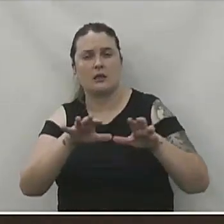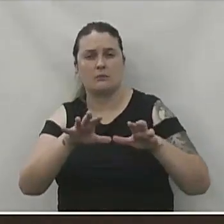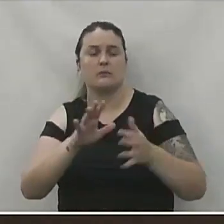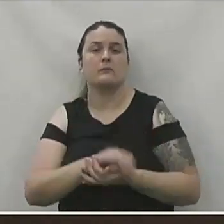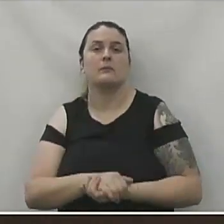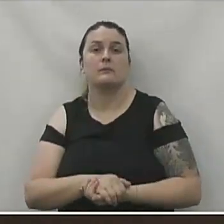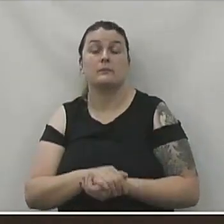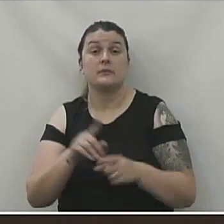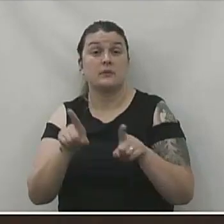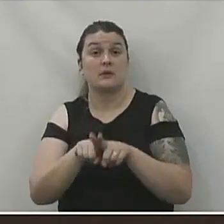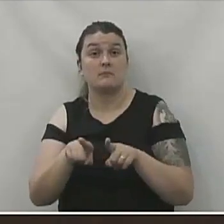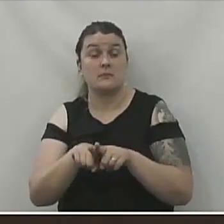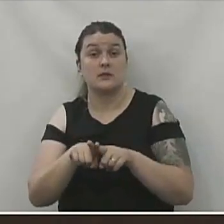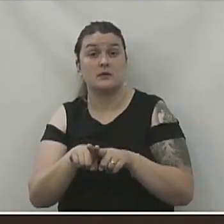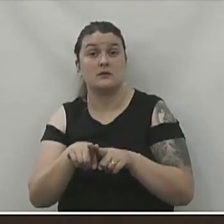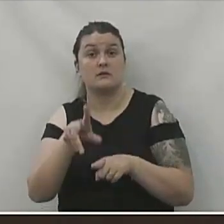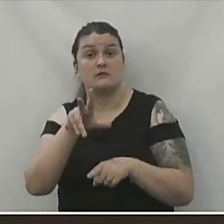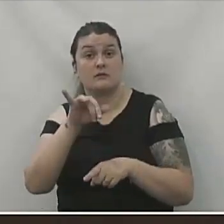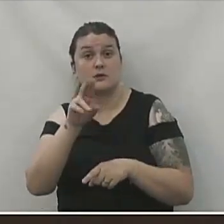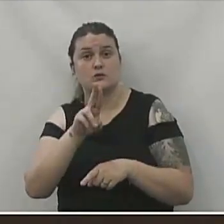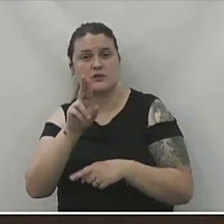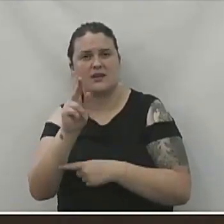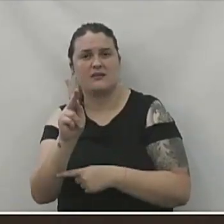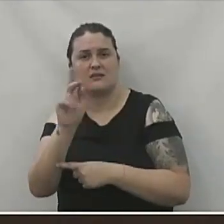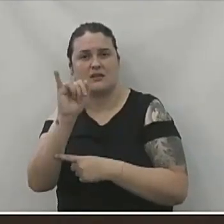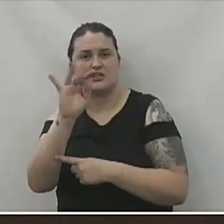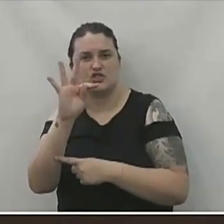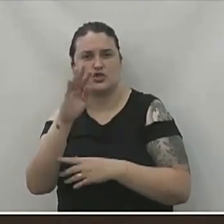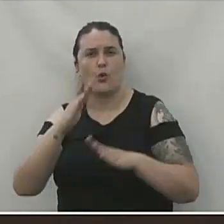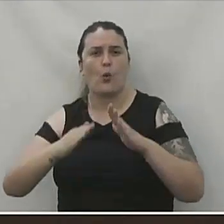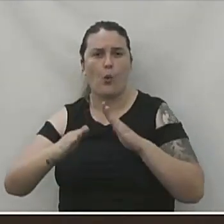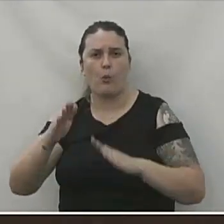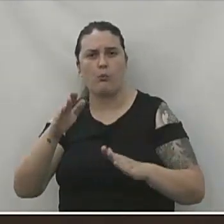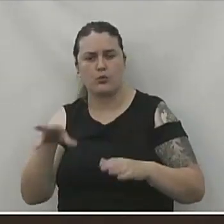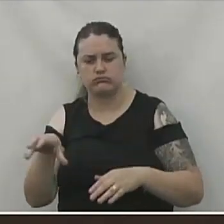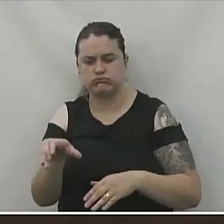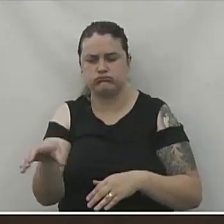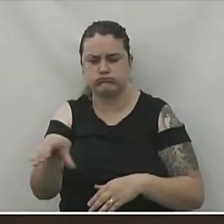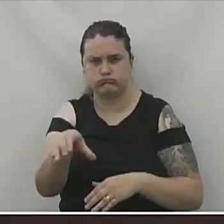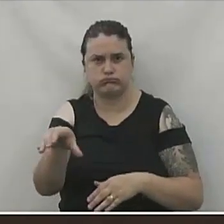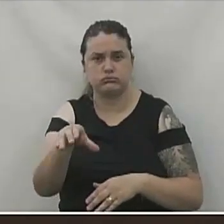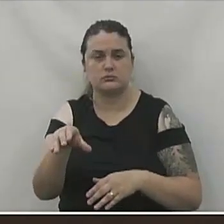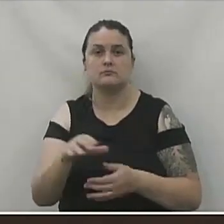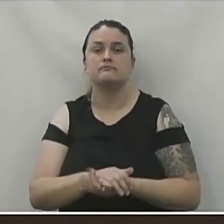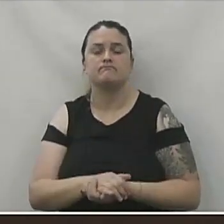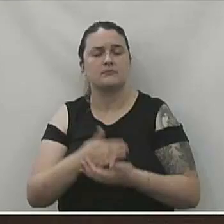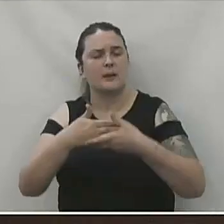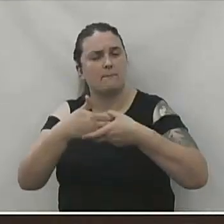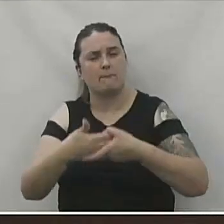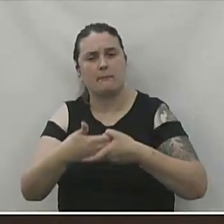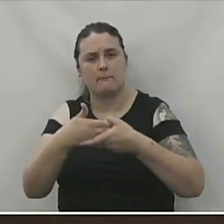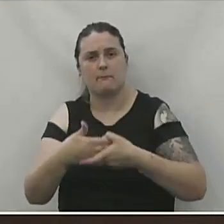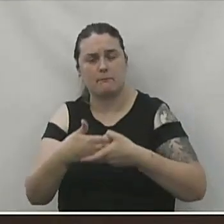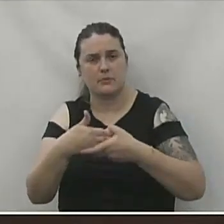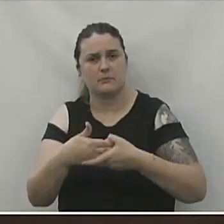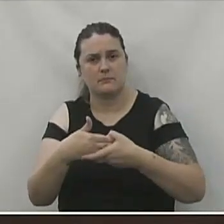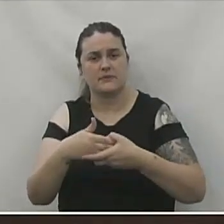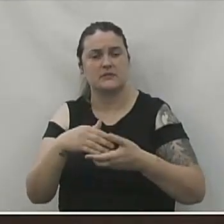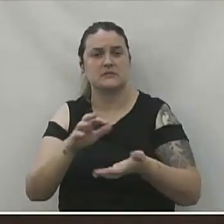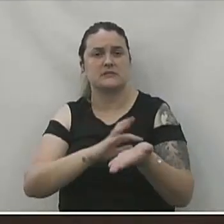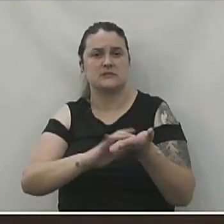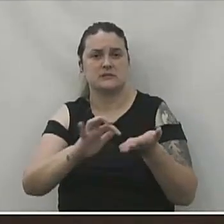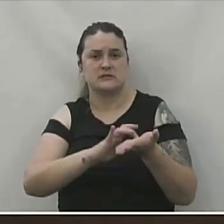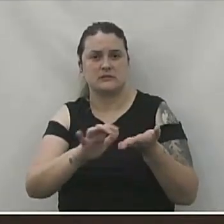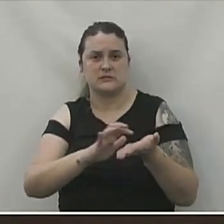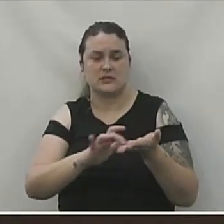em dia a lei também de Kit de robótica e as Crianças então parabenizar o